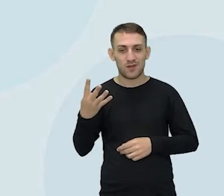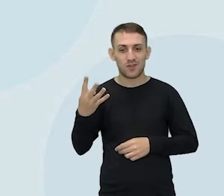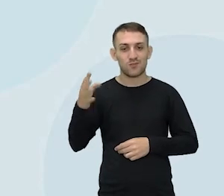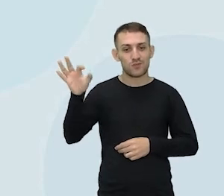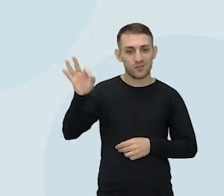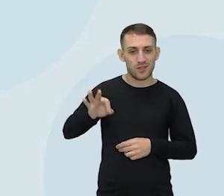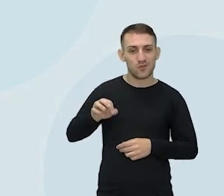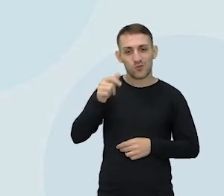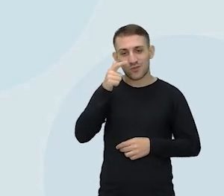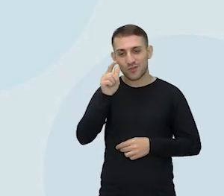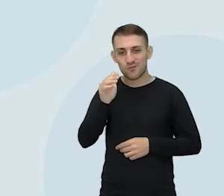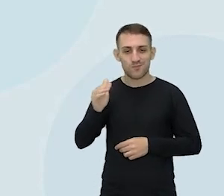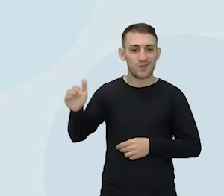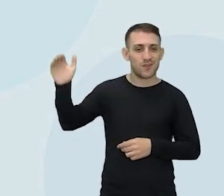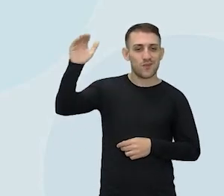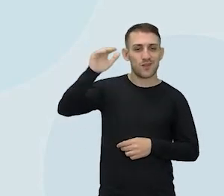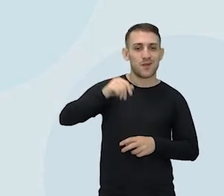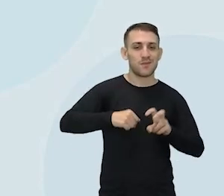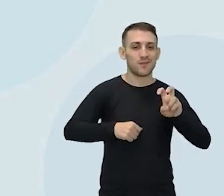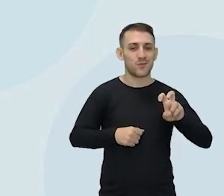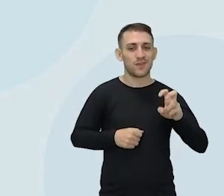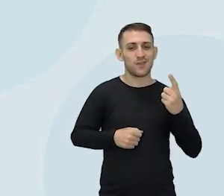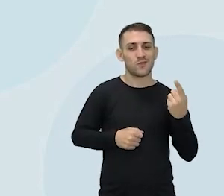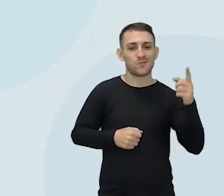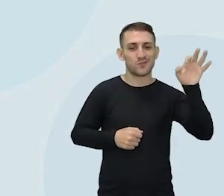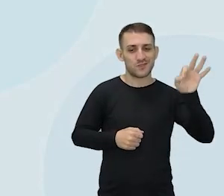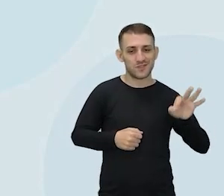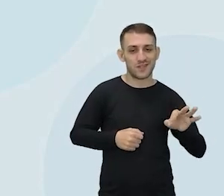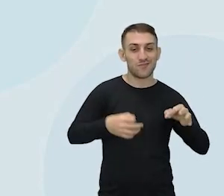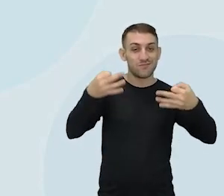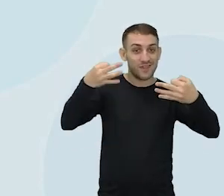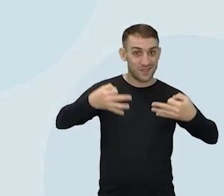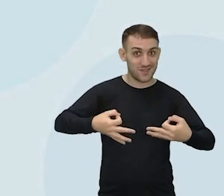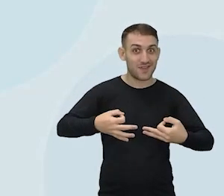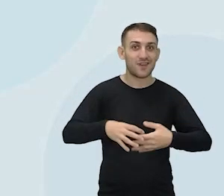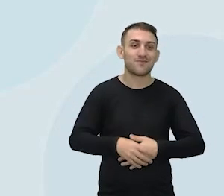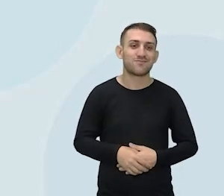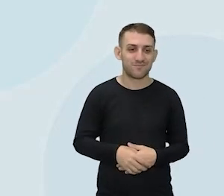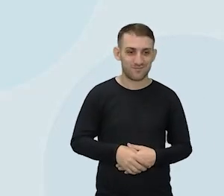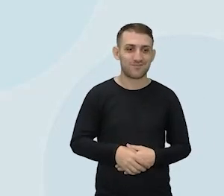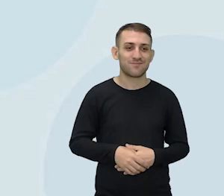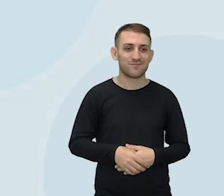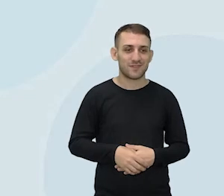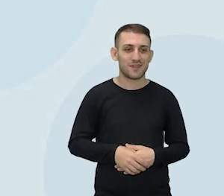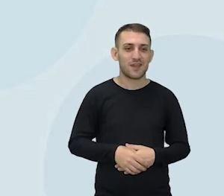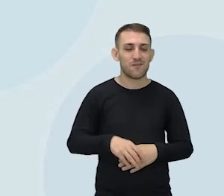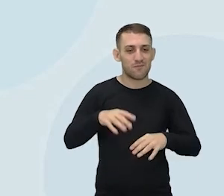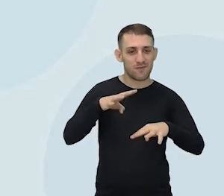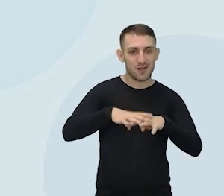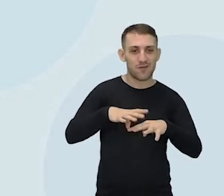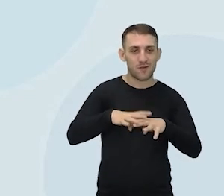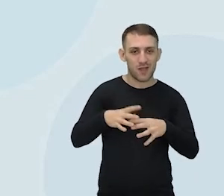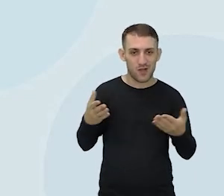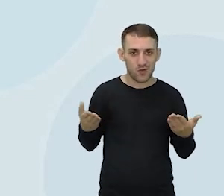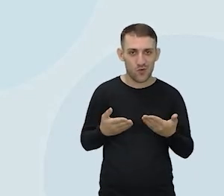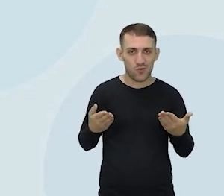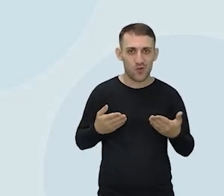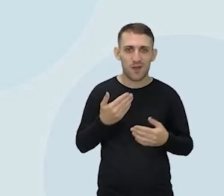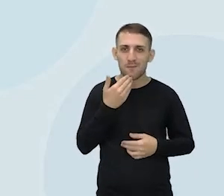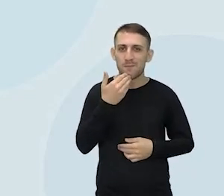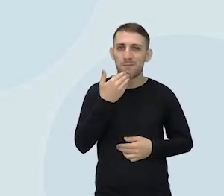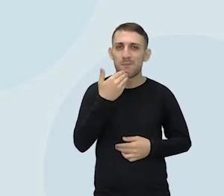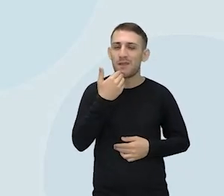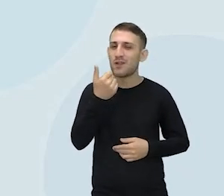aluno consegue melhorar para 51% de acerto. Agora, de matemática, a melhoria